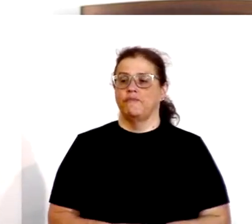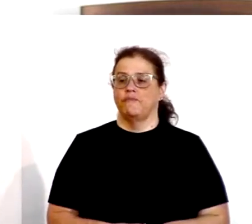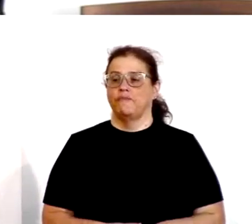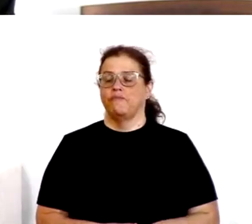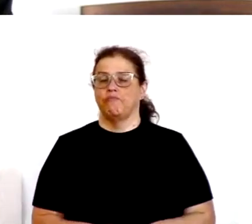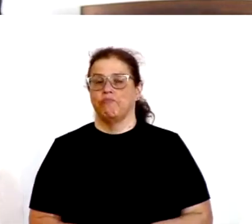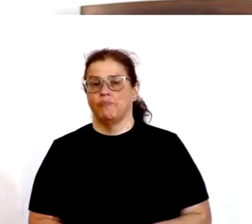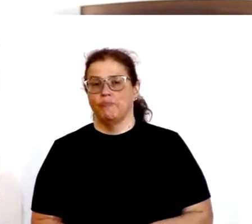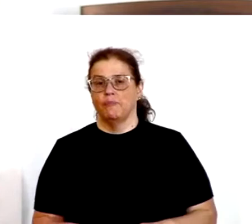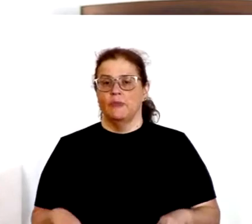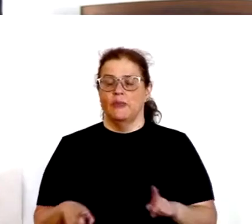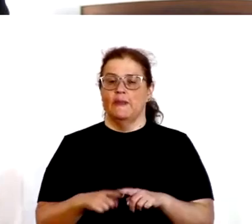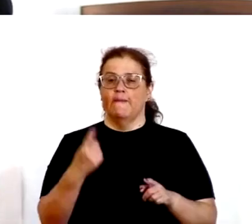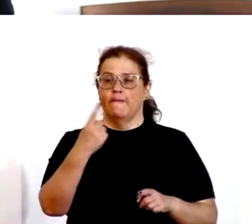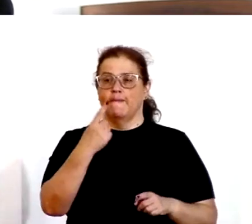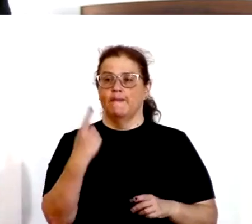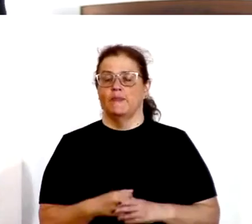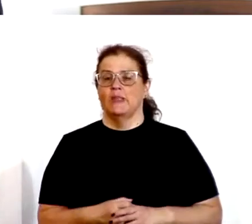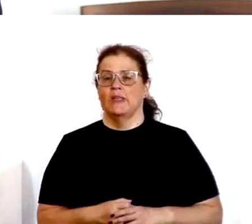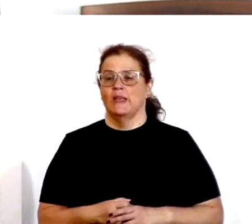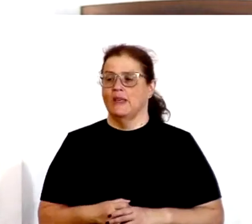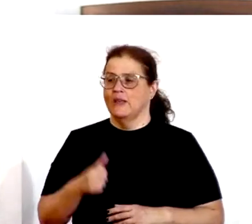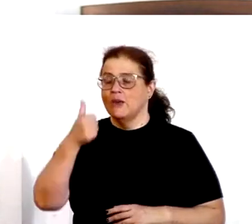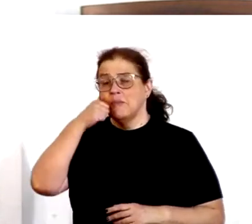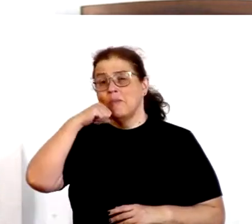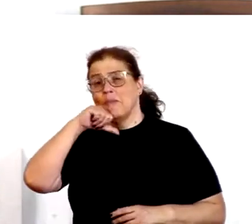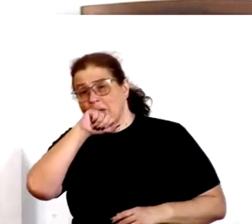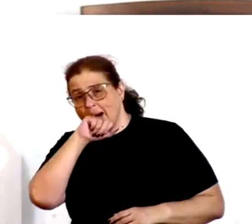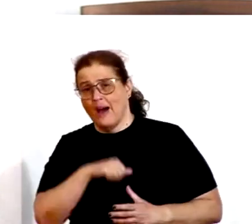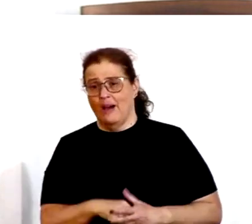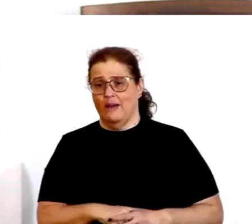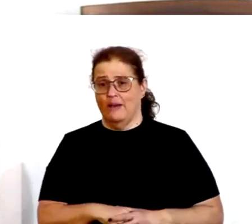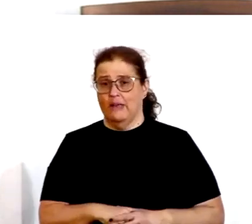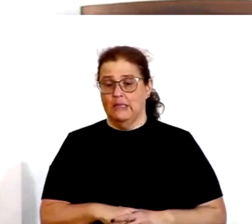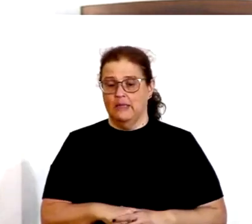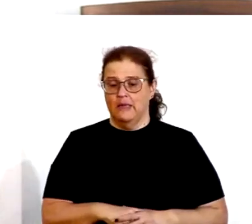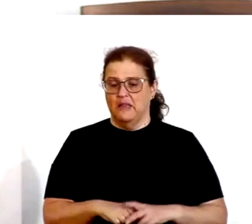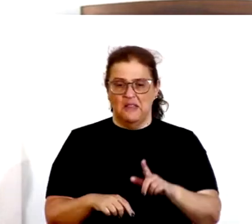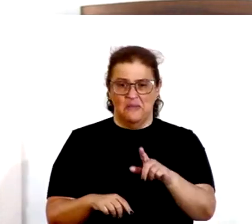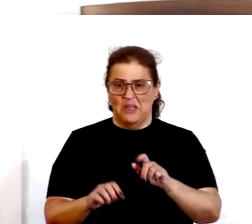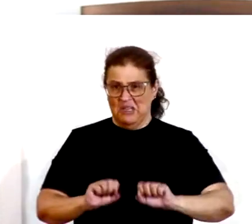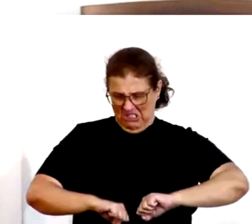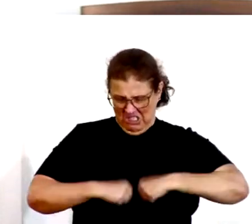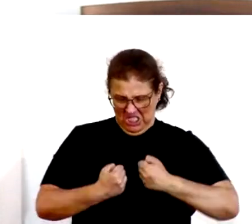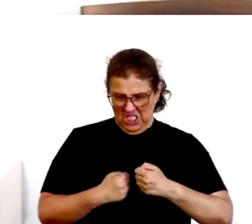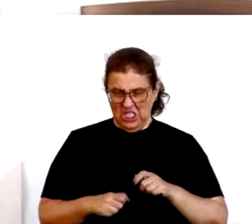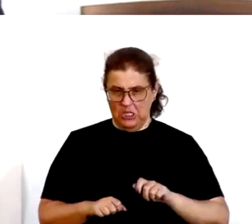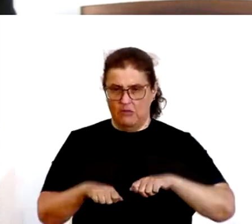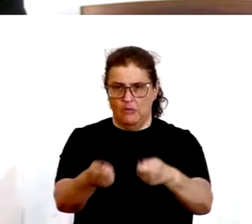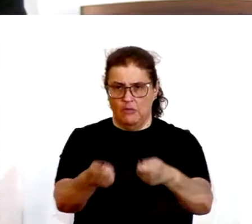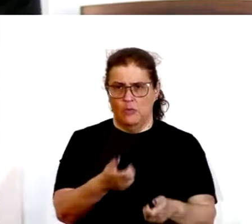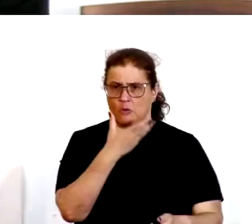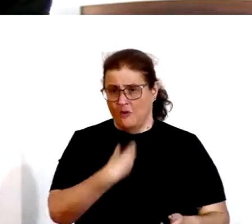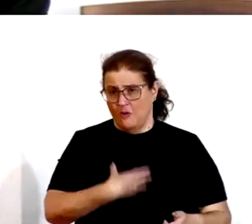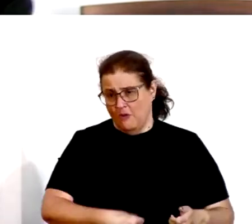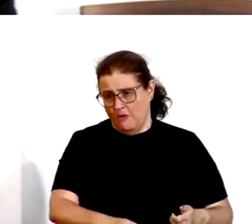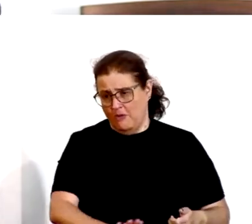seja, versículo 4, e vós, pai, não provoqueis os vossos filhos a ira,